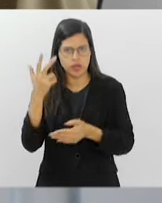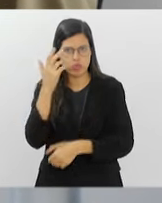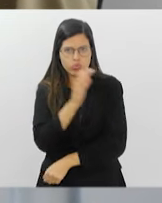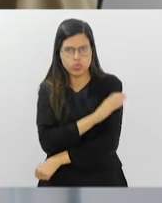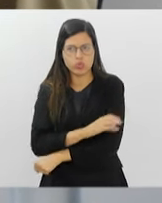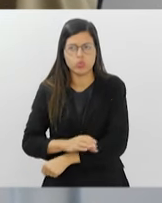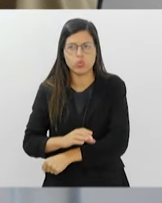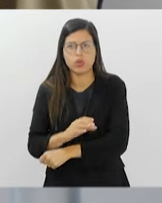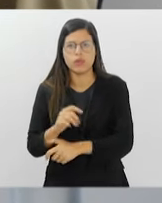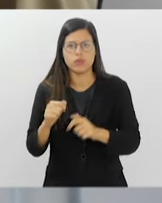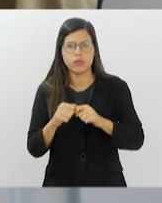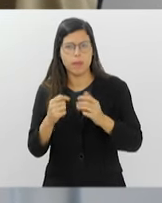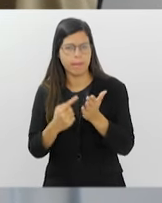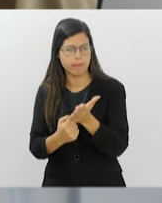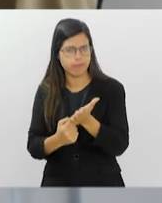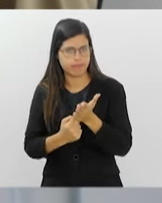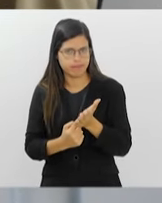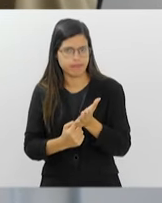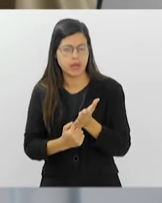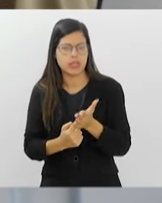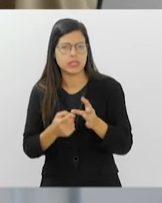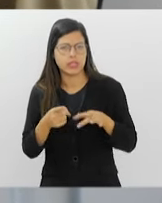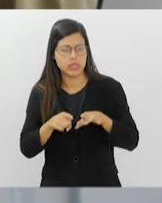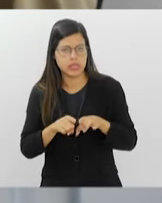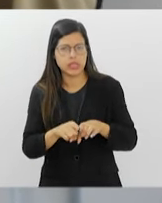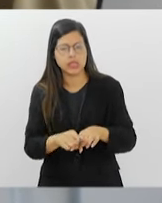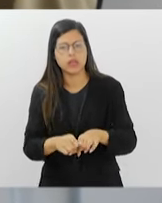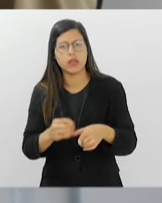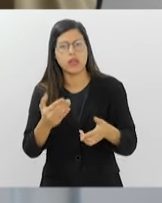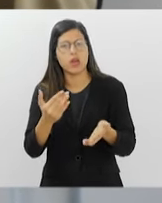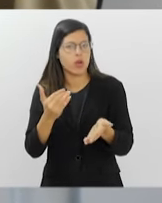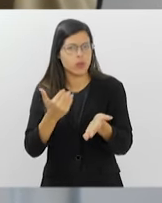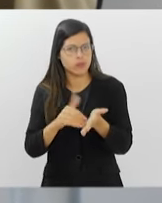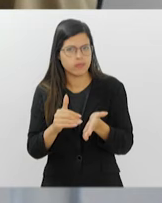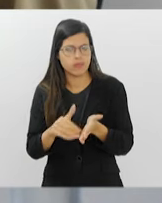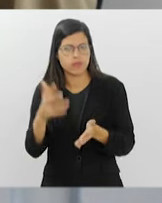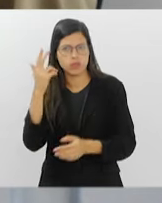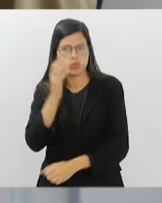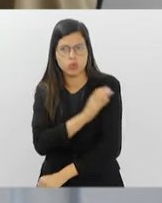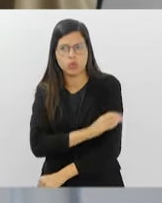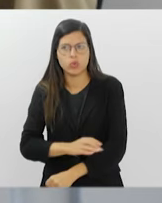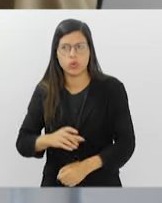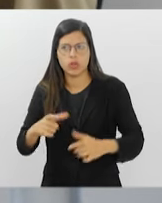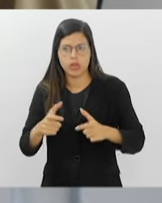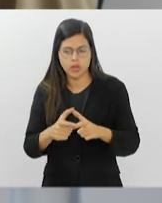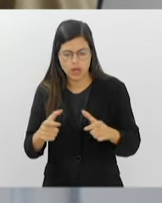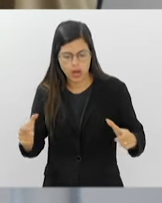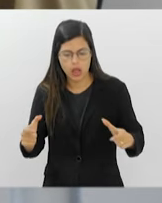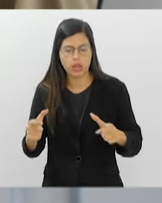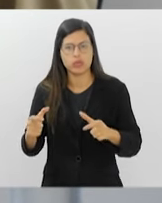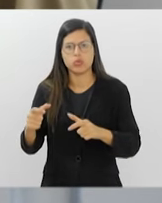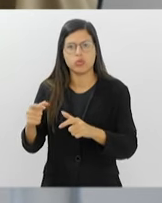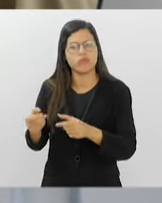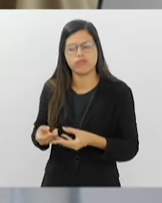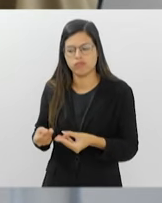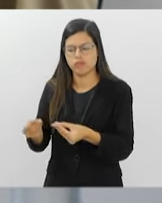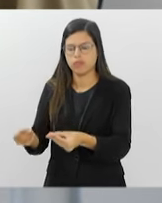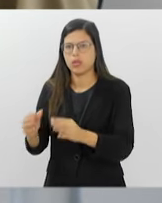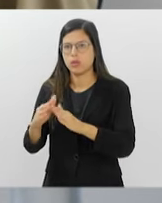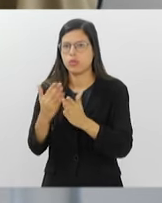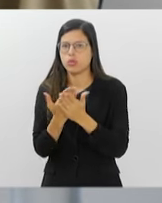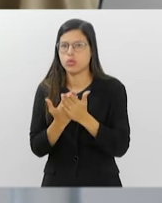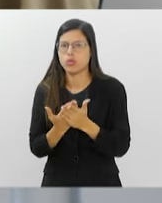nós fizemos uma parceria com a Secretaria de Cultura em que doam-se ingresso pras escolas estaduais escolas